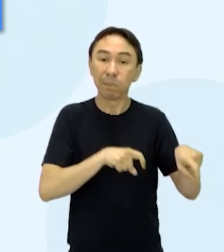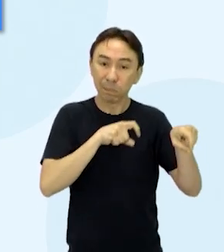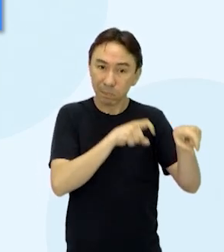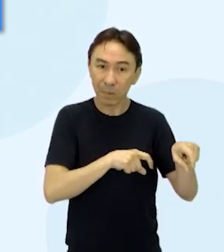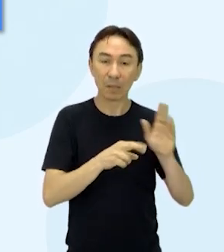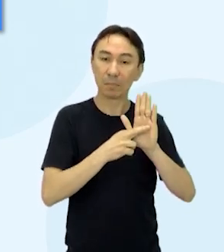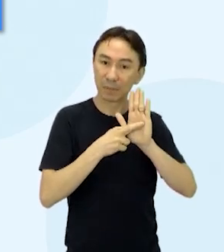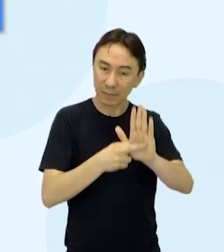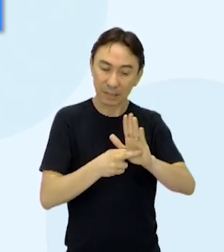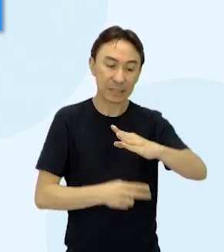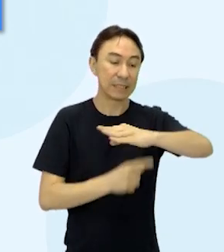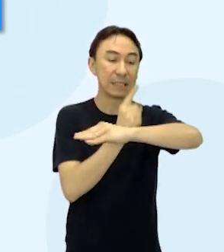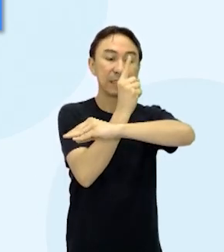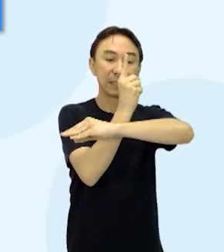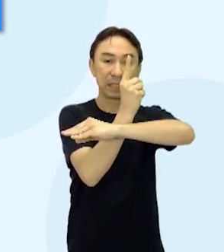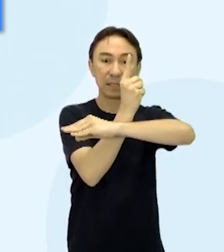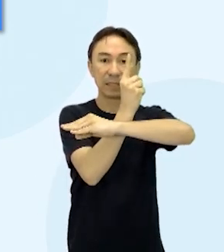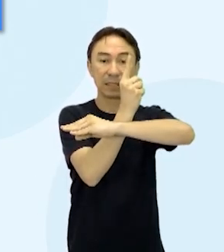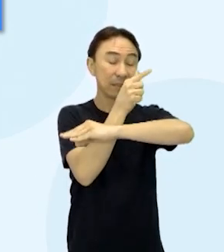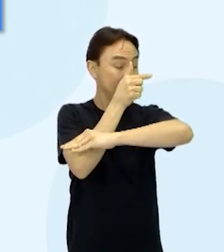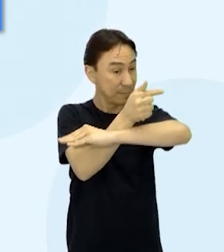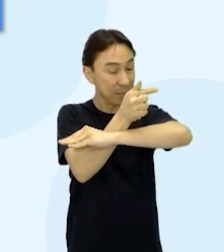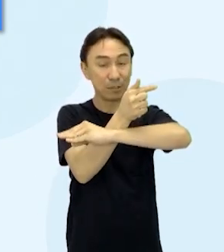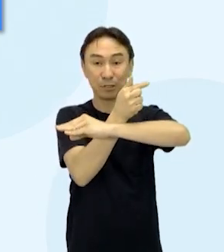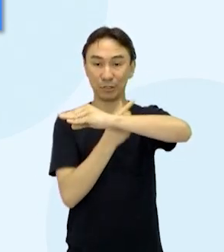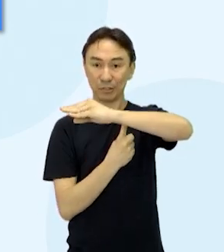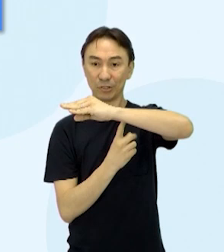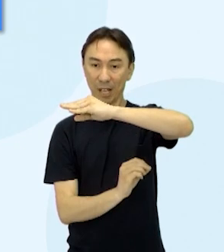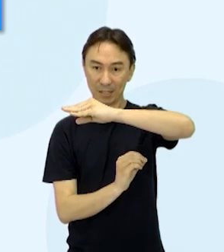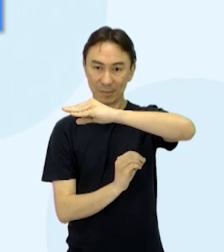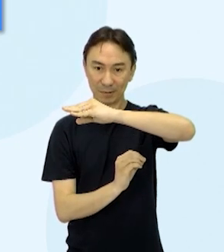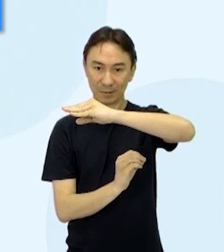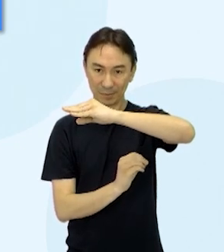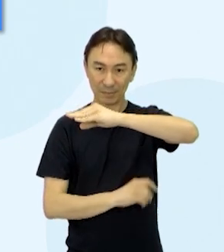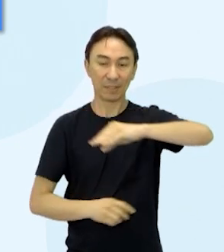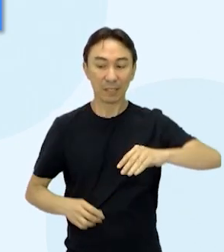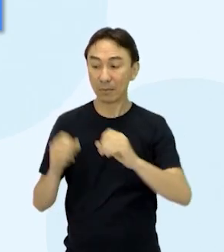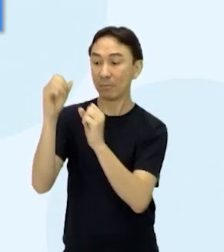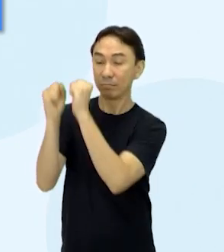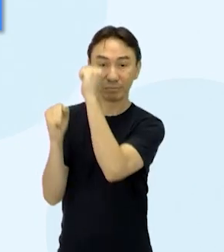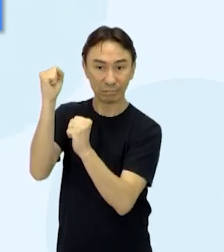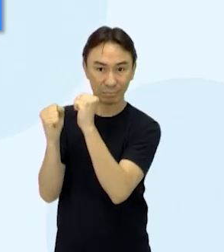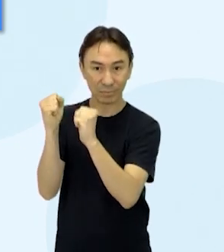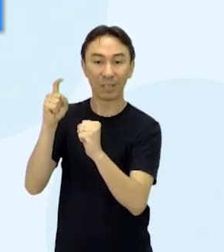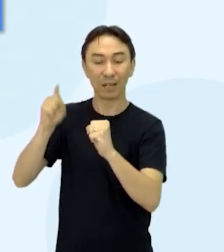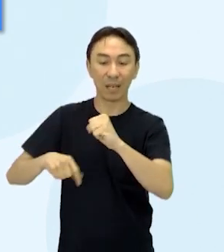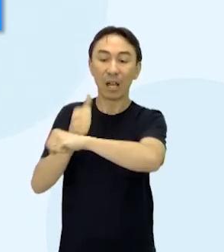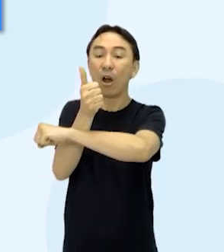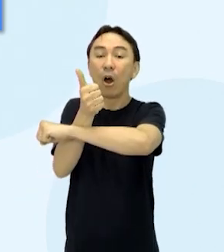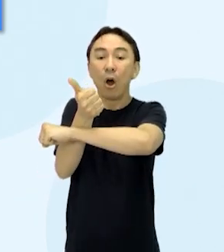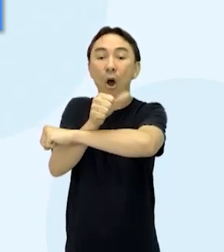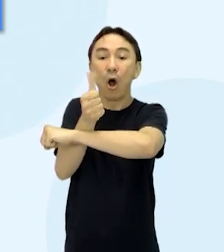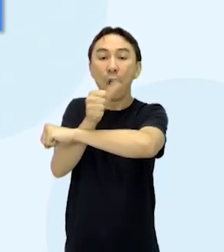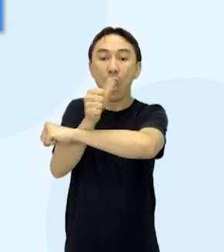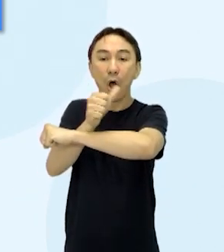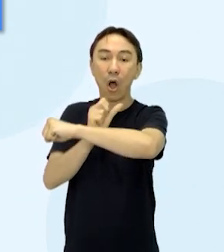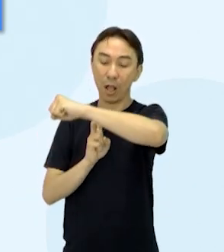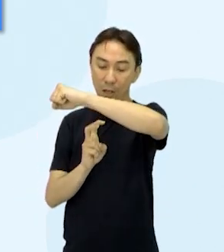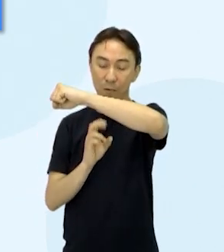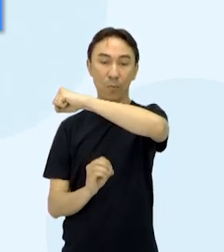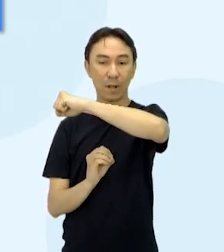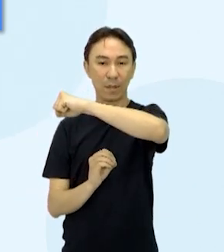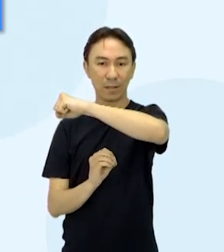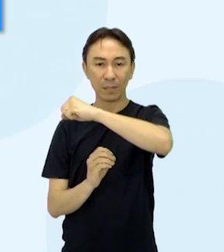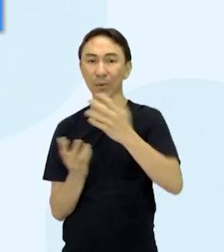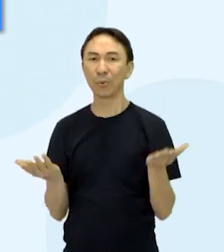de 7/10. E o setor industrial consome 11,50. Então, que operação nós